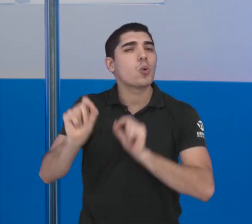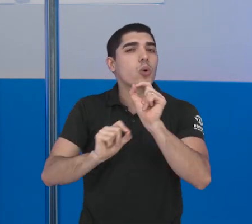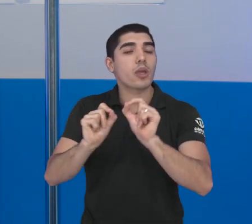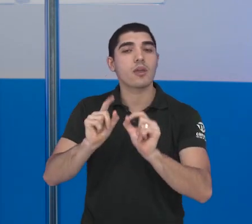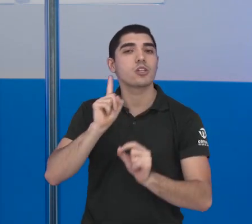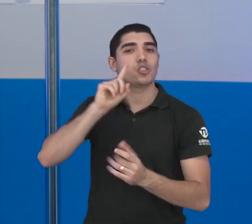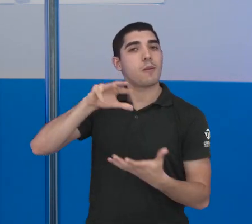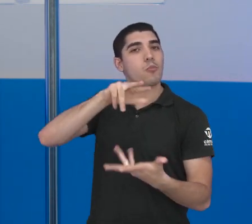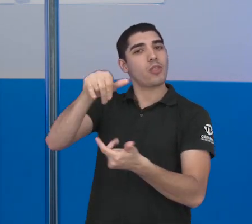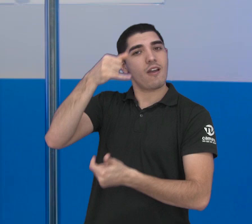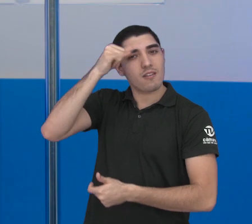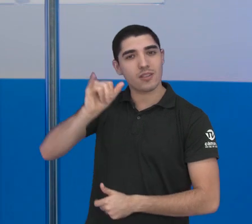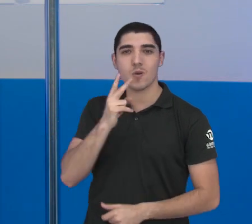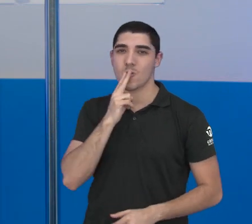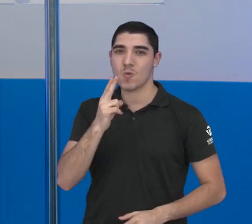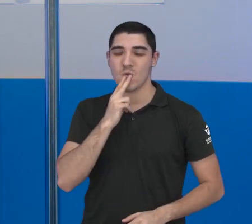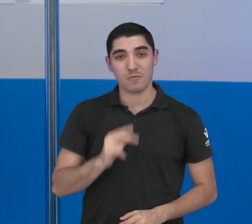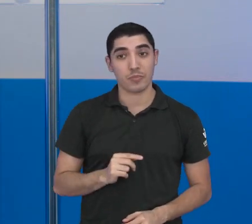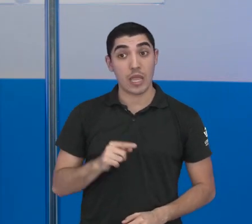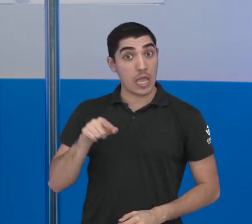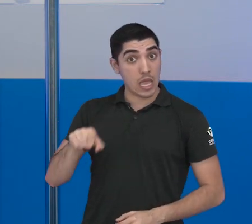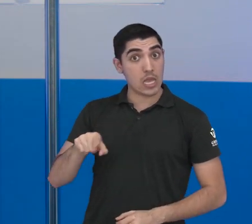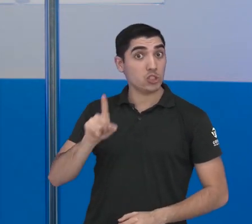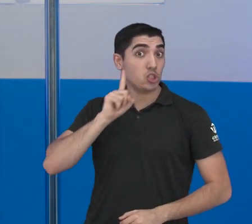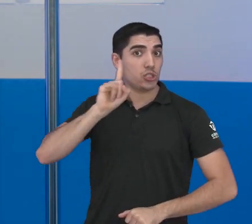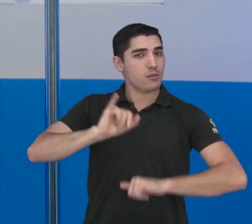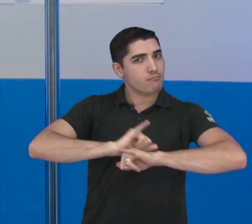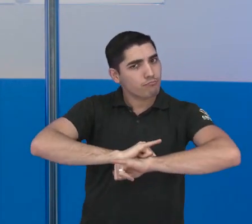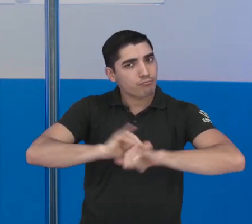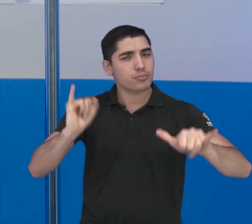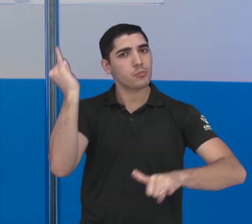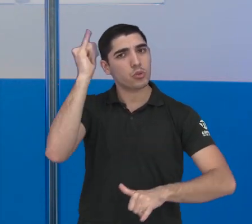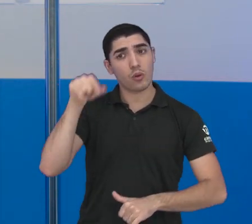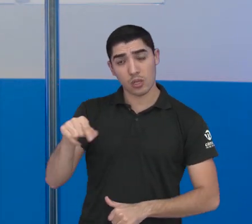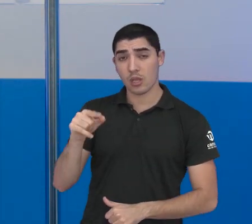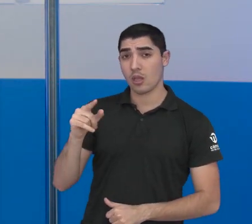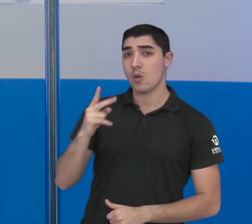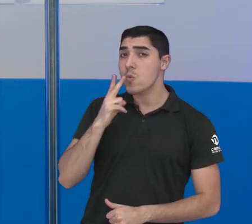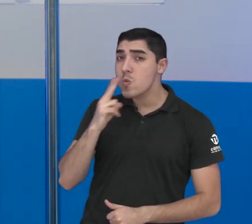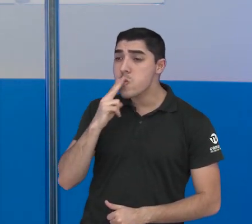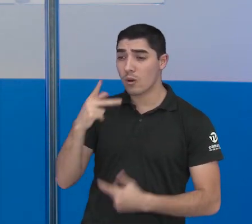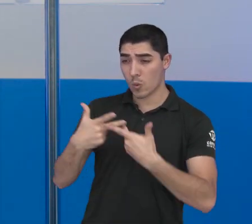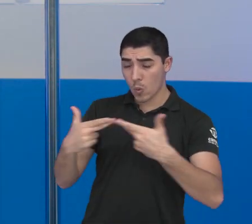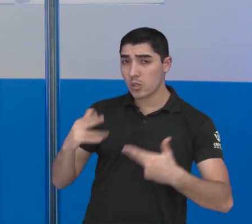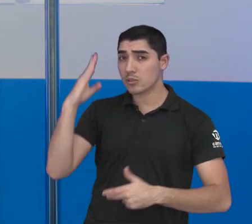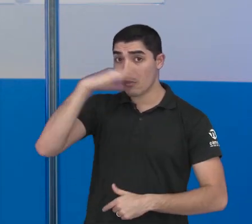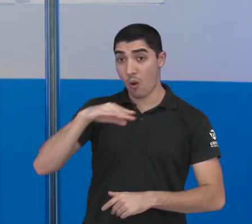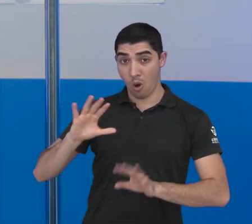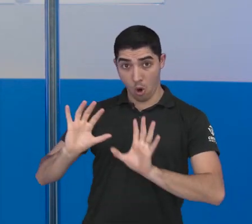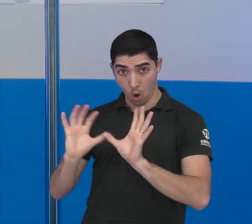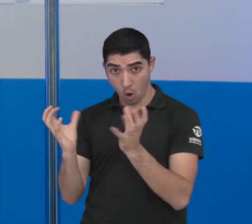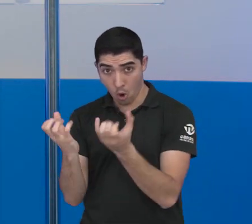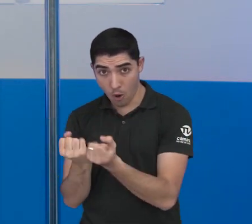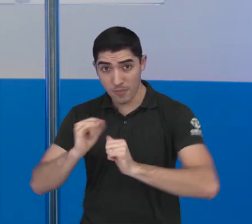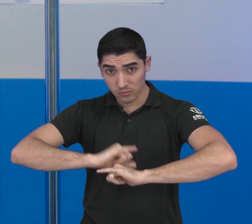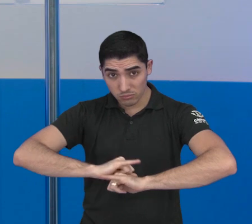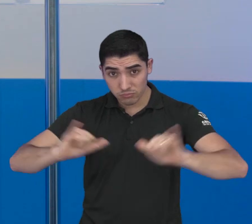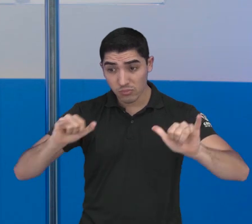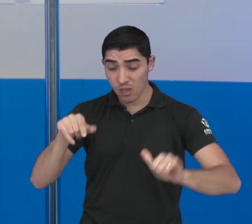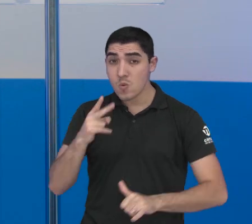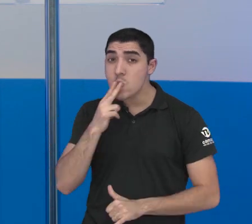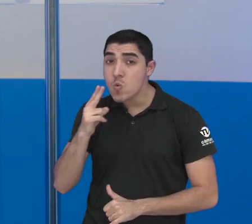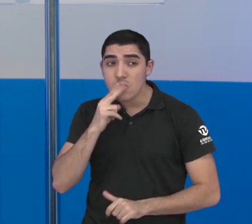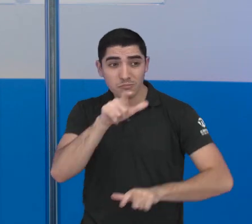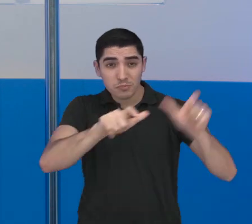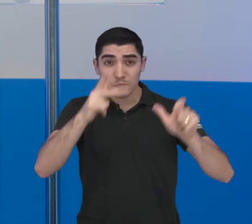Dia Mundial Sem Tabaco. A data alerta sobre os malefícios do cigarro, que, segundo a OMS, é o líder global entre as